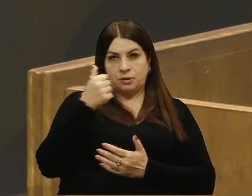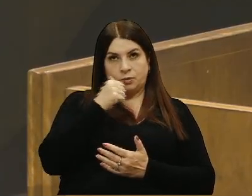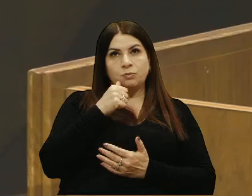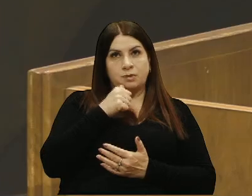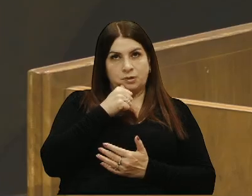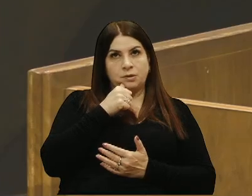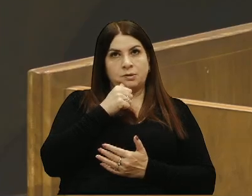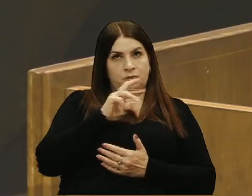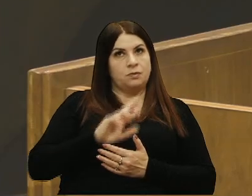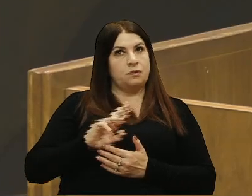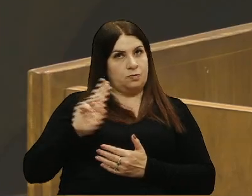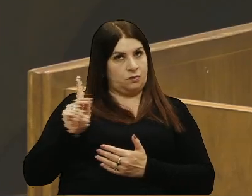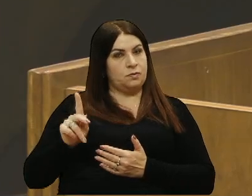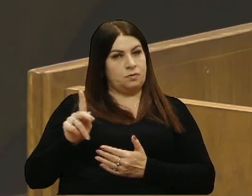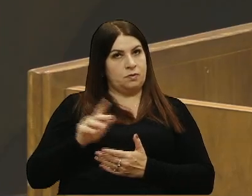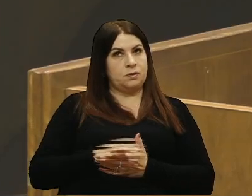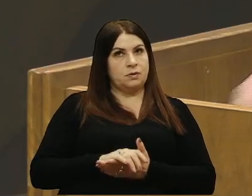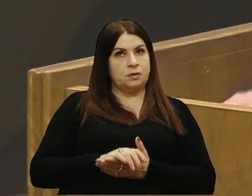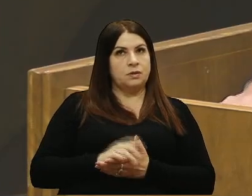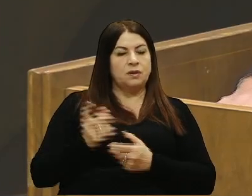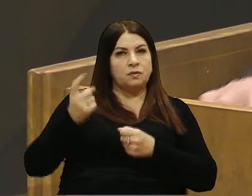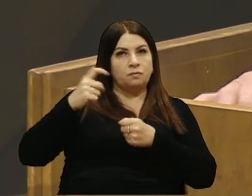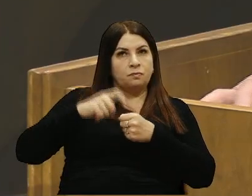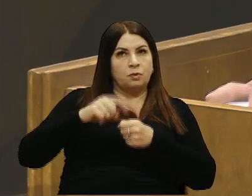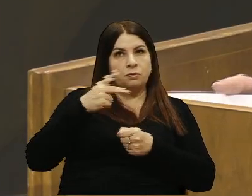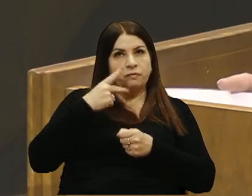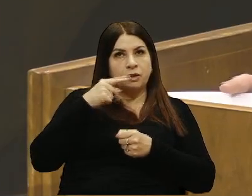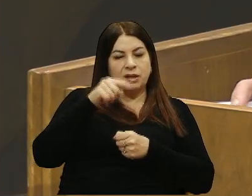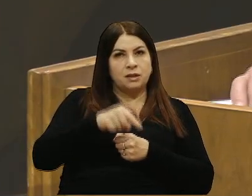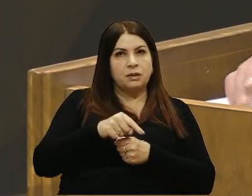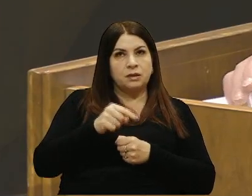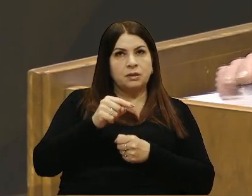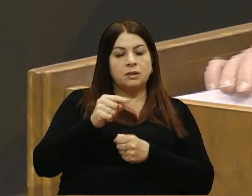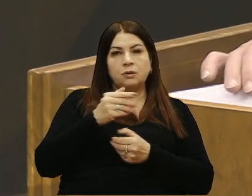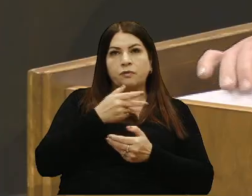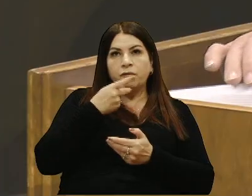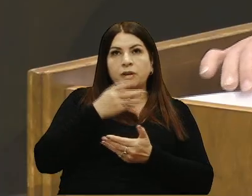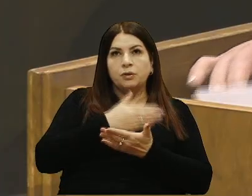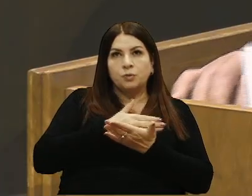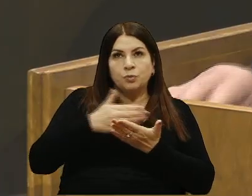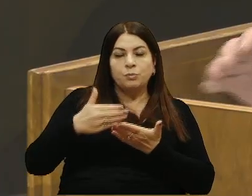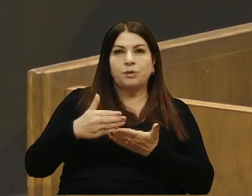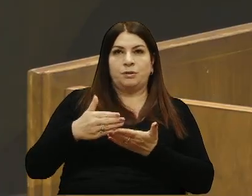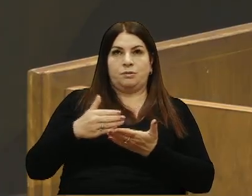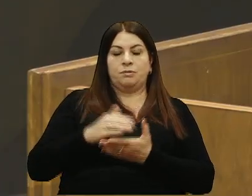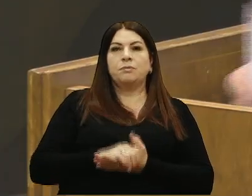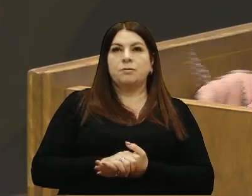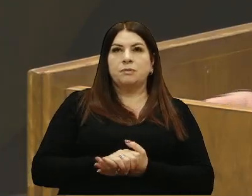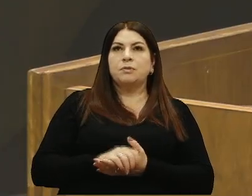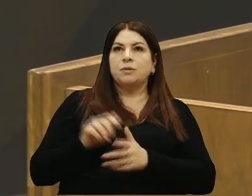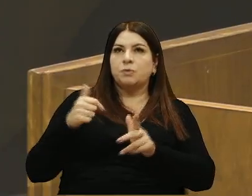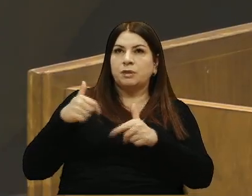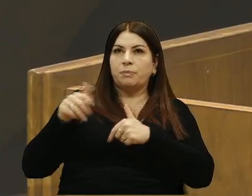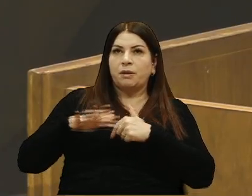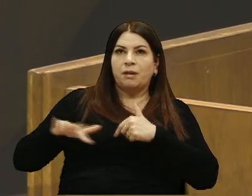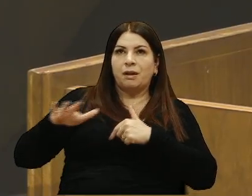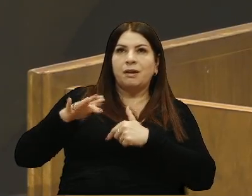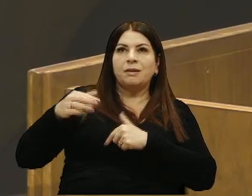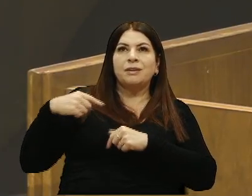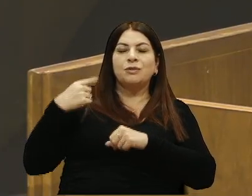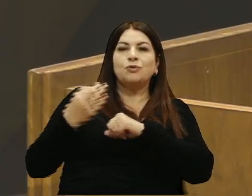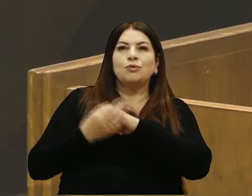mulheres. Muito pelo contrário. Volto a dizer aqui o que eu falei no início, né? Aqueles que trabalham na área do